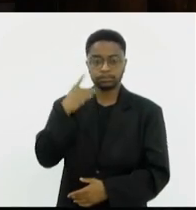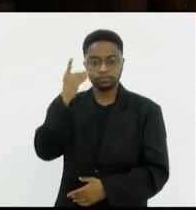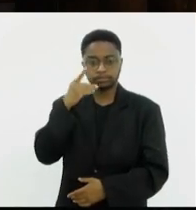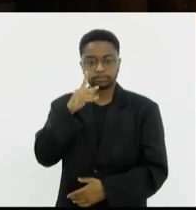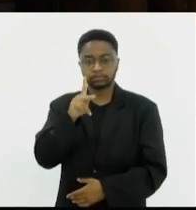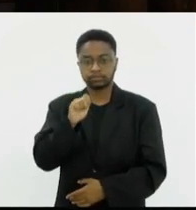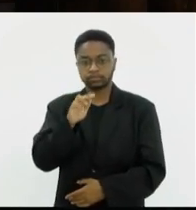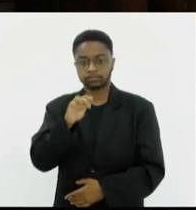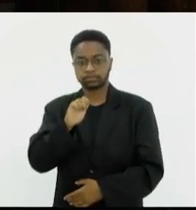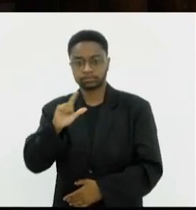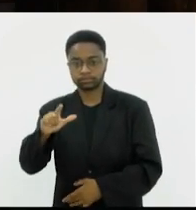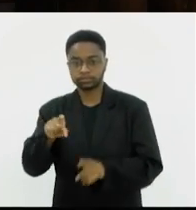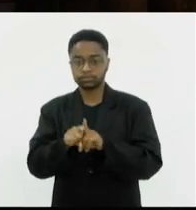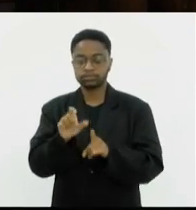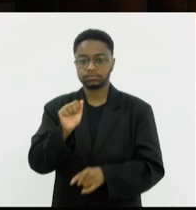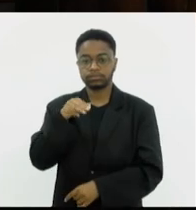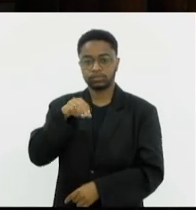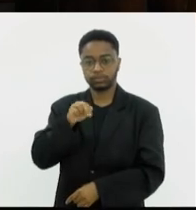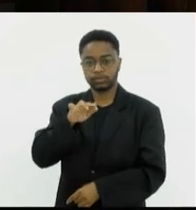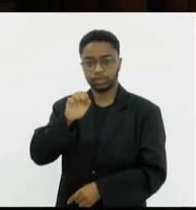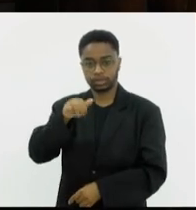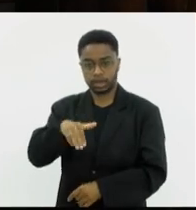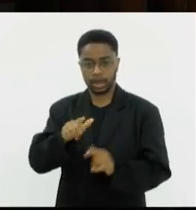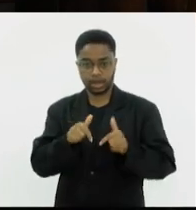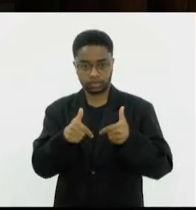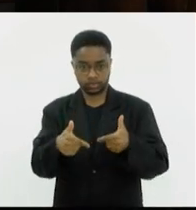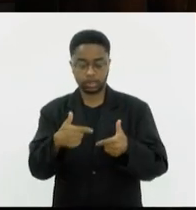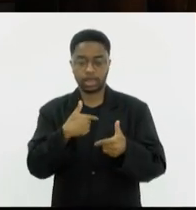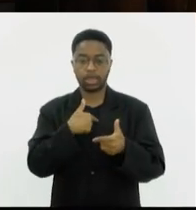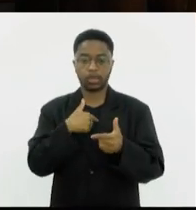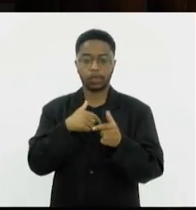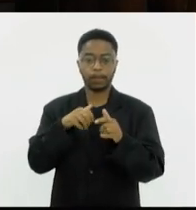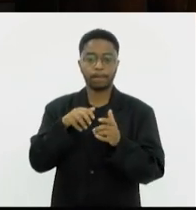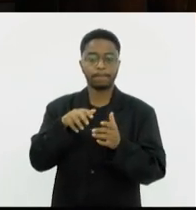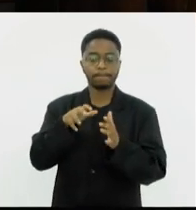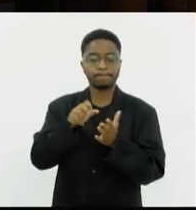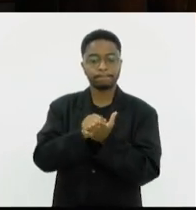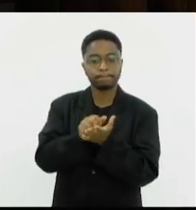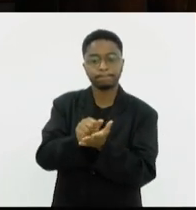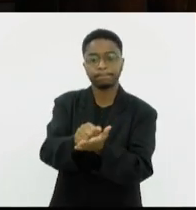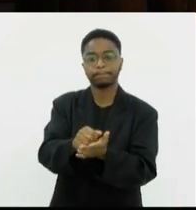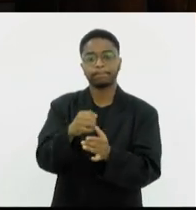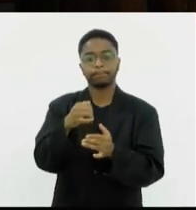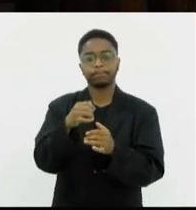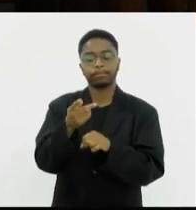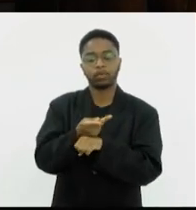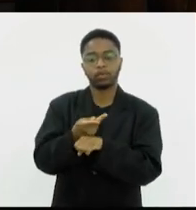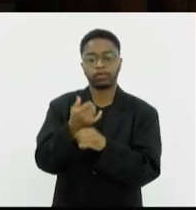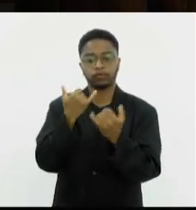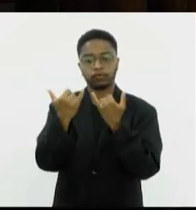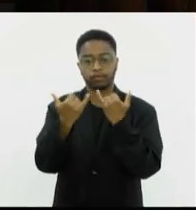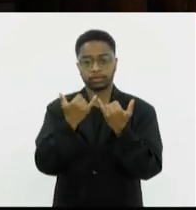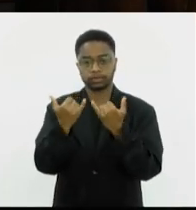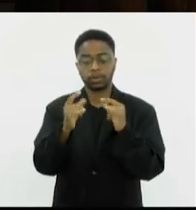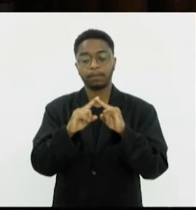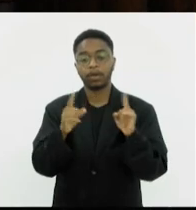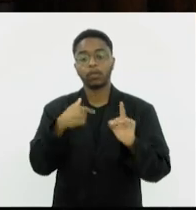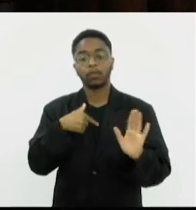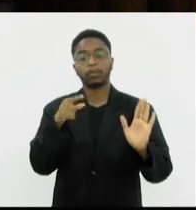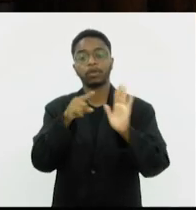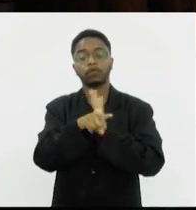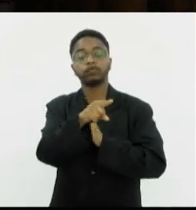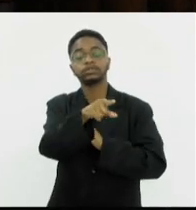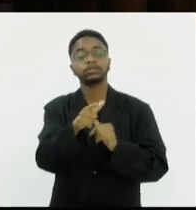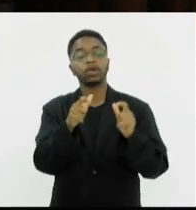Amorim, estão atuando, eu estou levantando informações para municiá-los. Mas eu pergunto, aonde é que o senhor